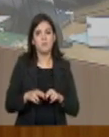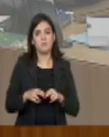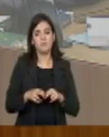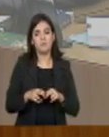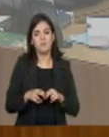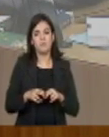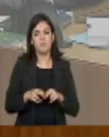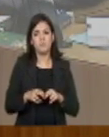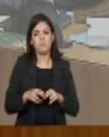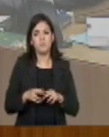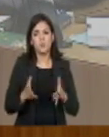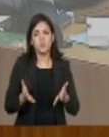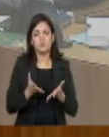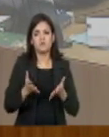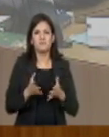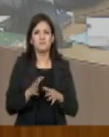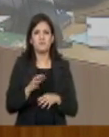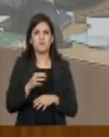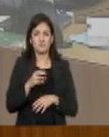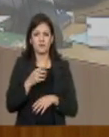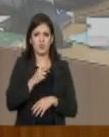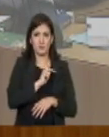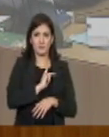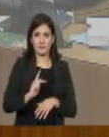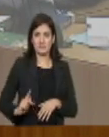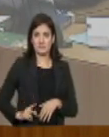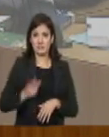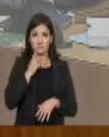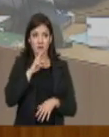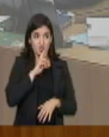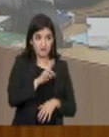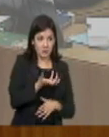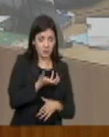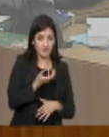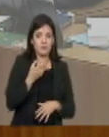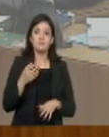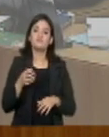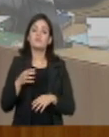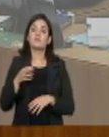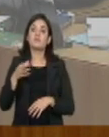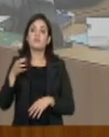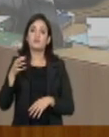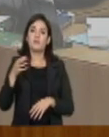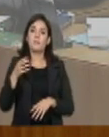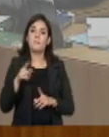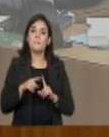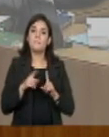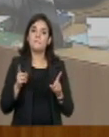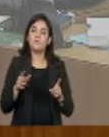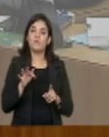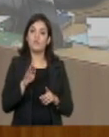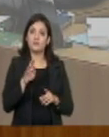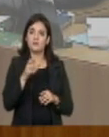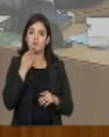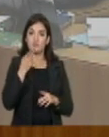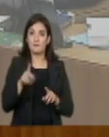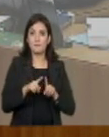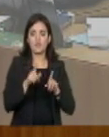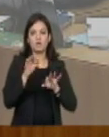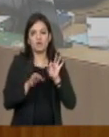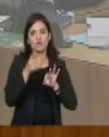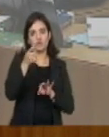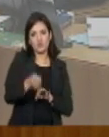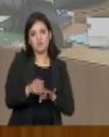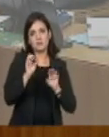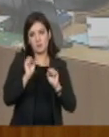tribunal. Eu vou proclamar na prática, os juízes costumam determinar... Ministro que Luiz Fux. É recorrer em liberdade. Isso tem uma